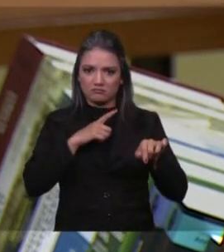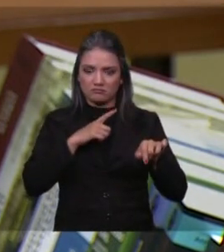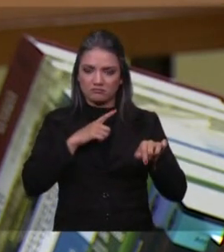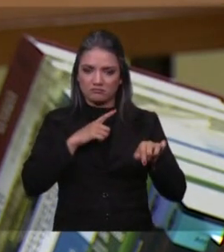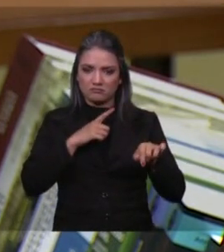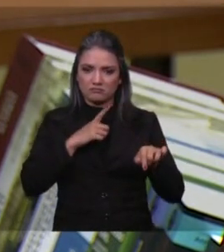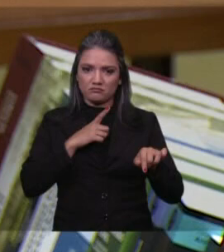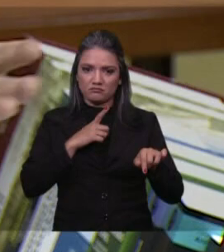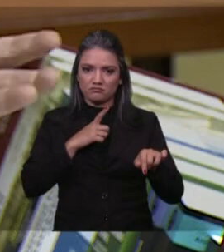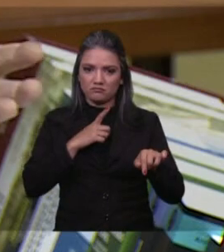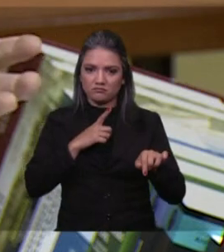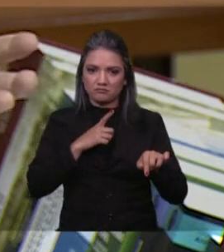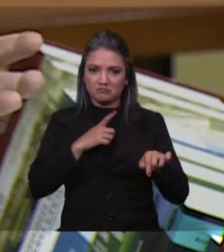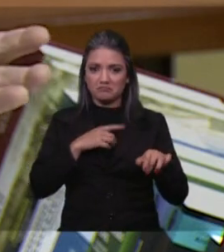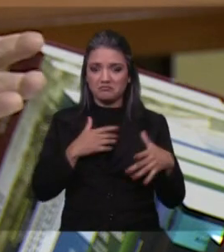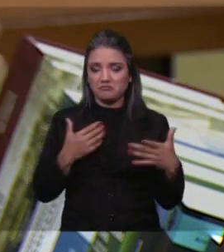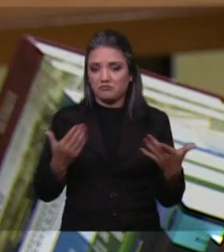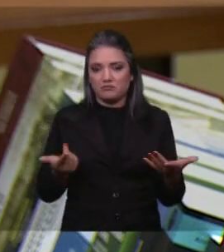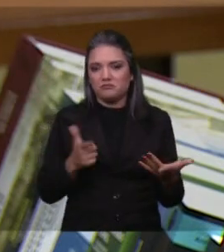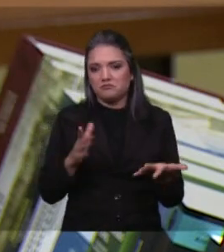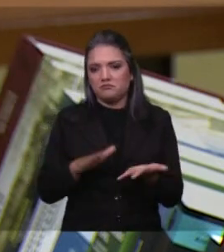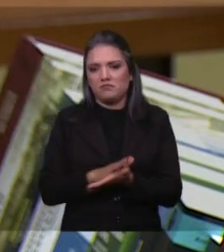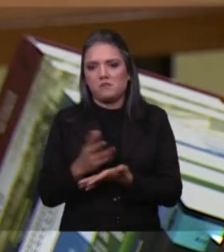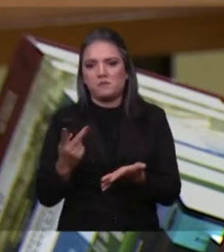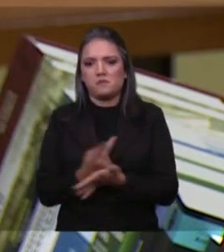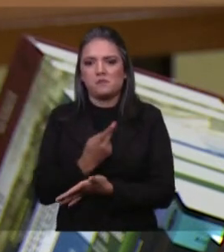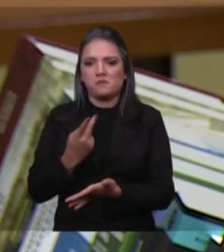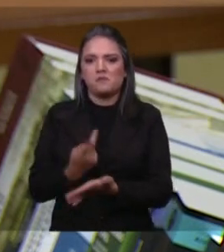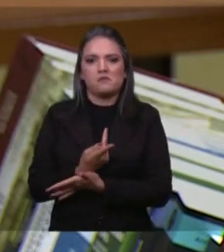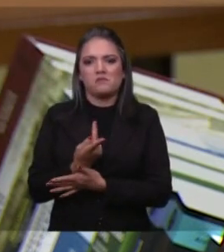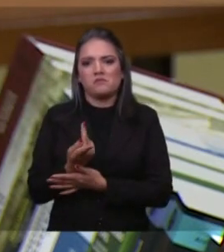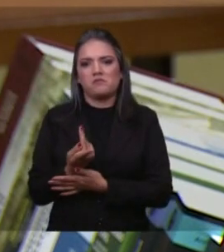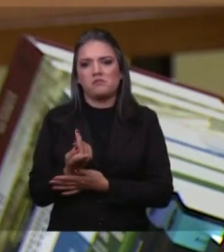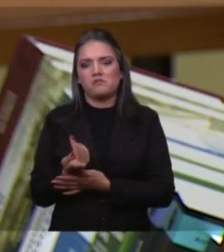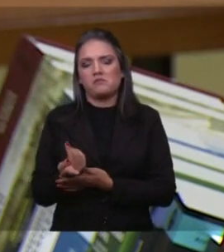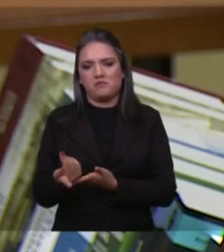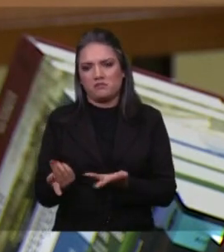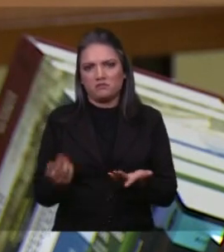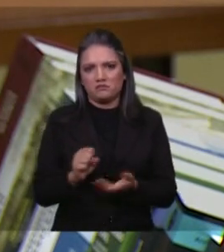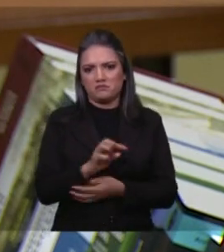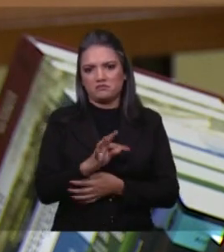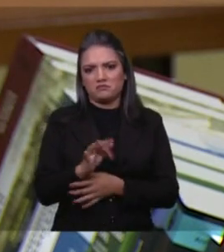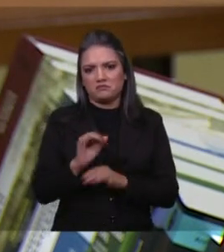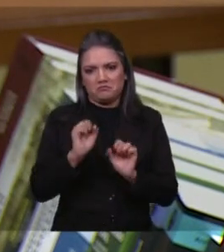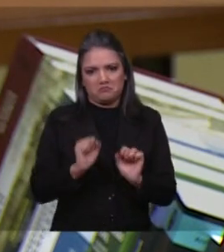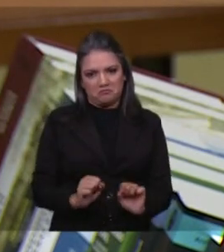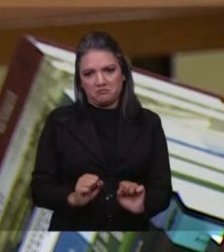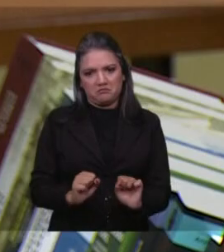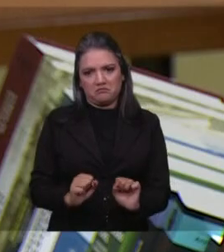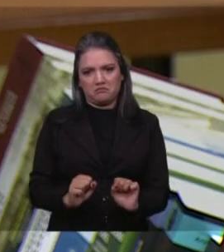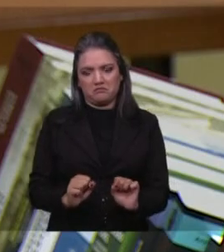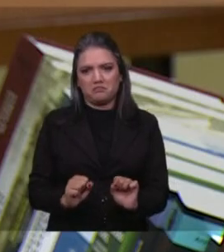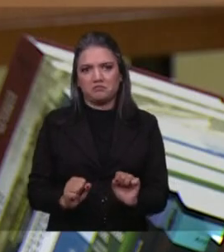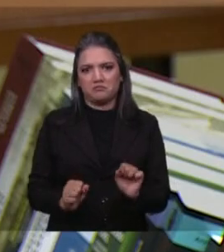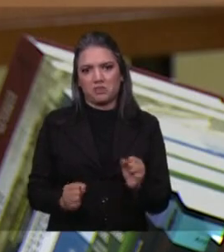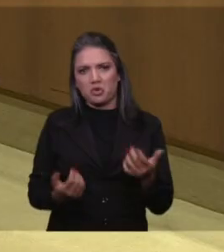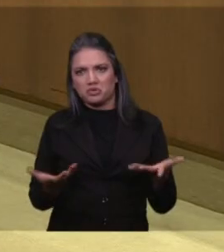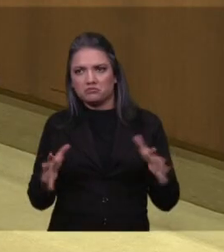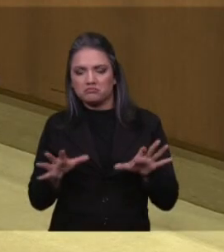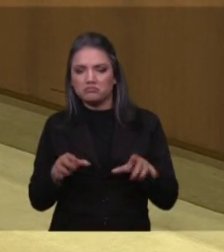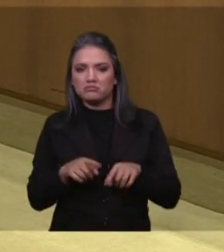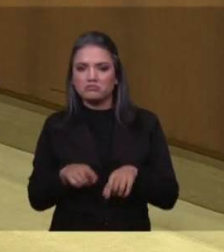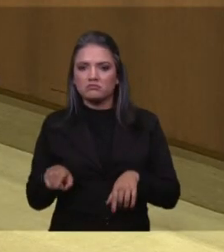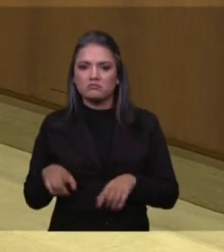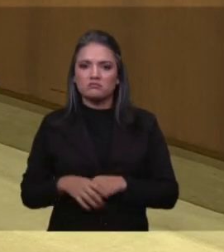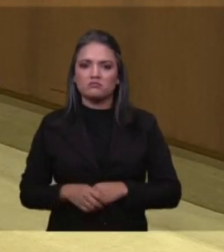Não há nenhum erro procedendo da Corte em ter modulado o RE e não ter modulado na DPF. Não há erro